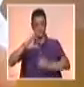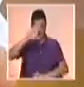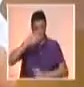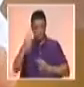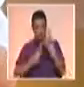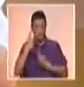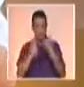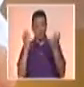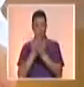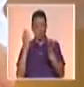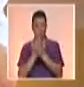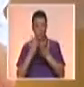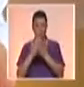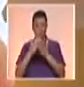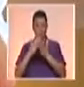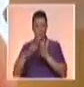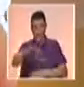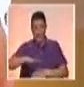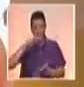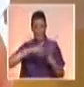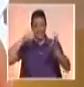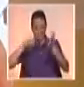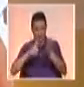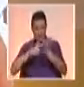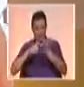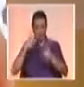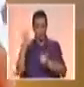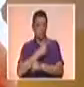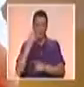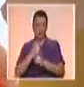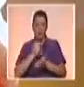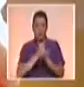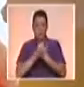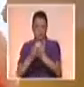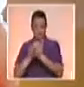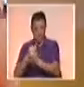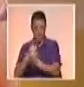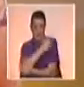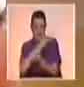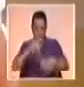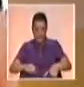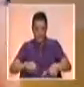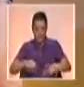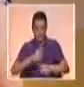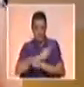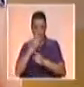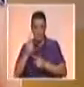algumas escolas em que, por exemplo, esses meios técnicos, e há vários aparelhos técnicos que ajudam essas crianças, inclusive a reduzir o